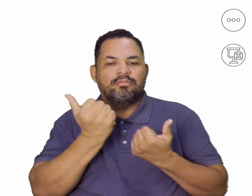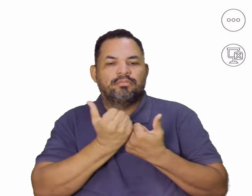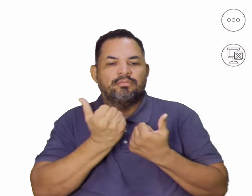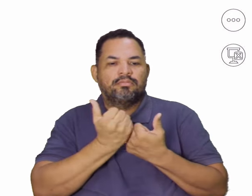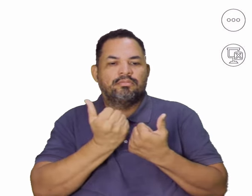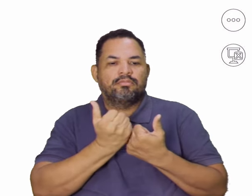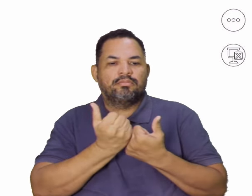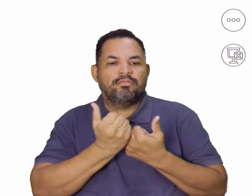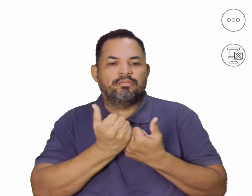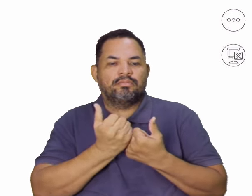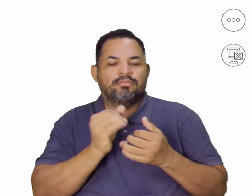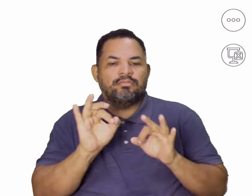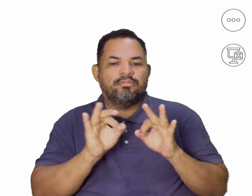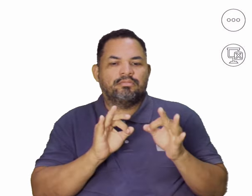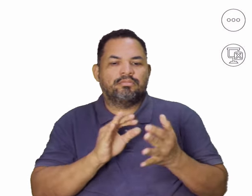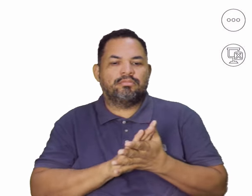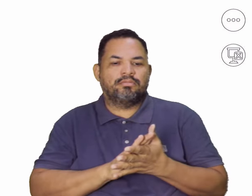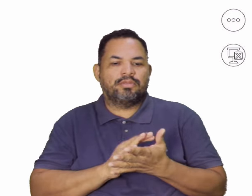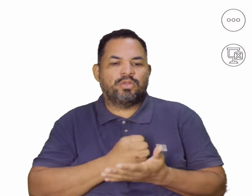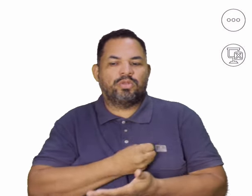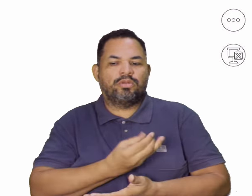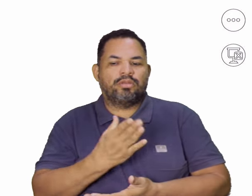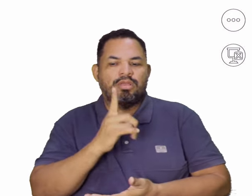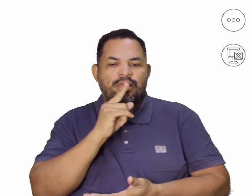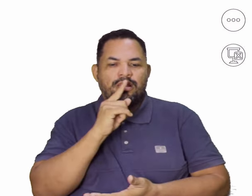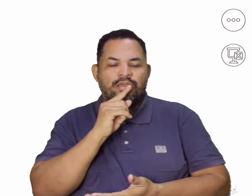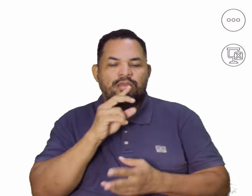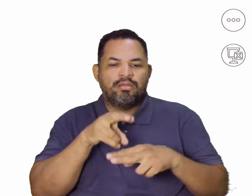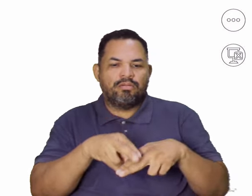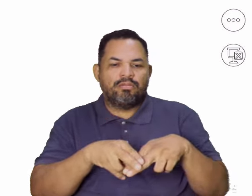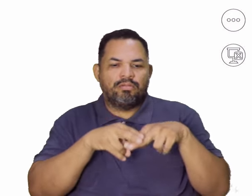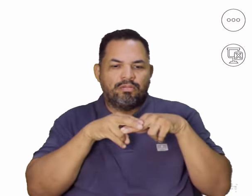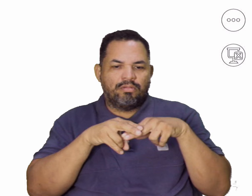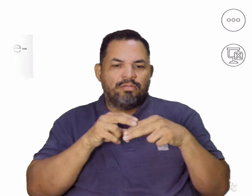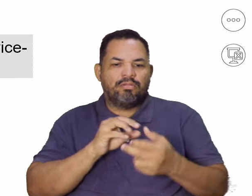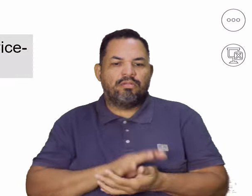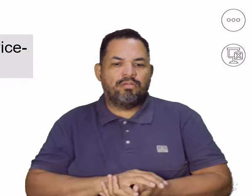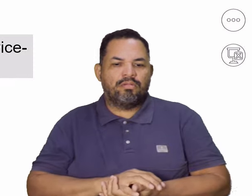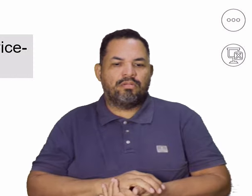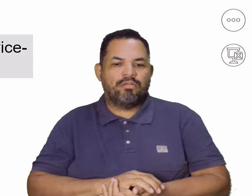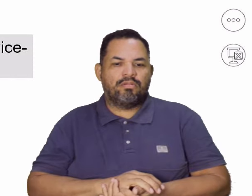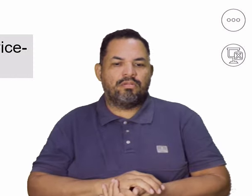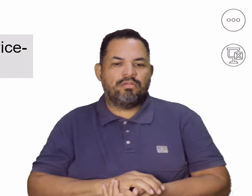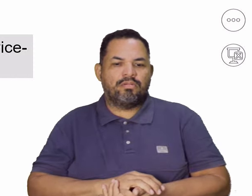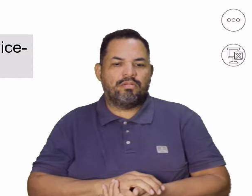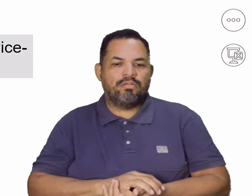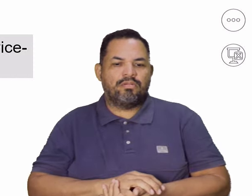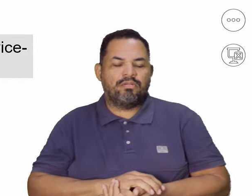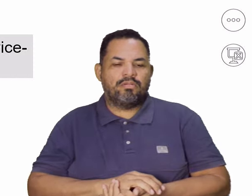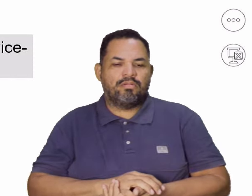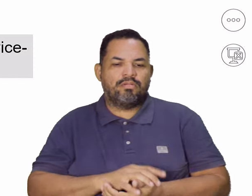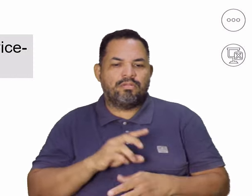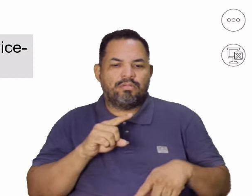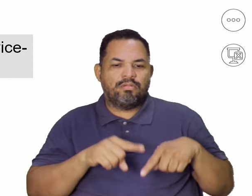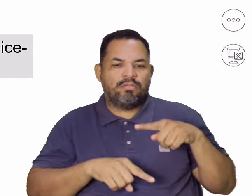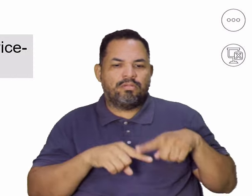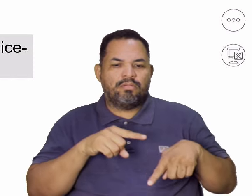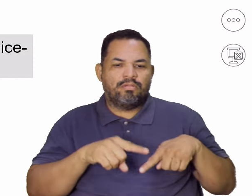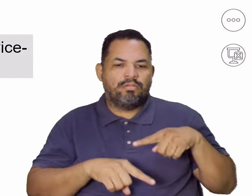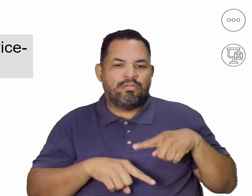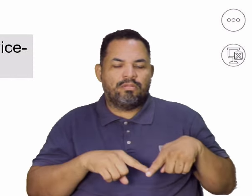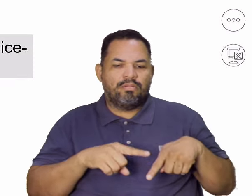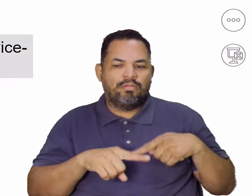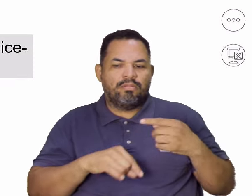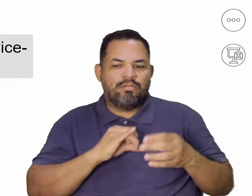KC vezes a concentração da água e é por isso nós chamamos isso aí de produto iônico da água